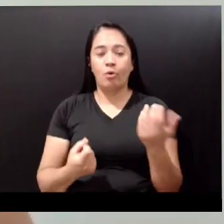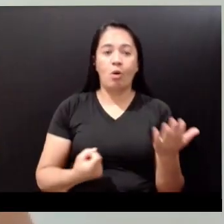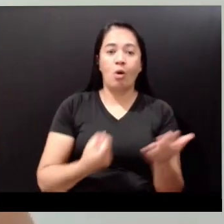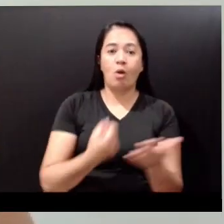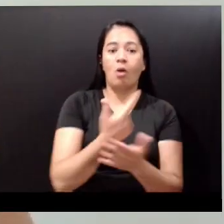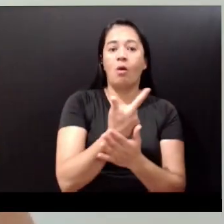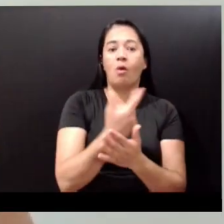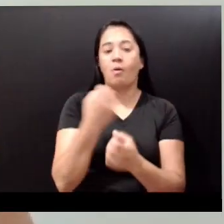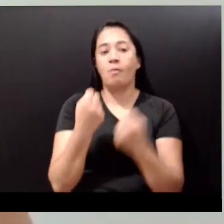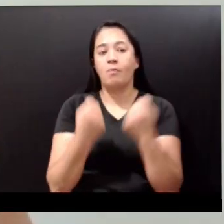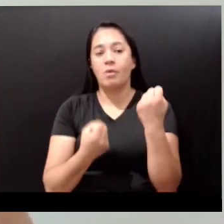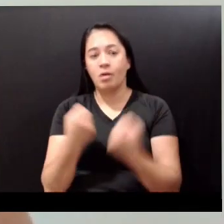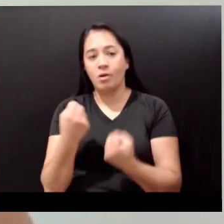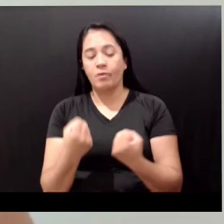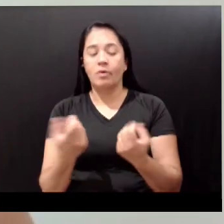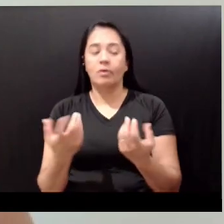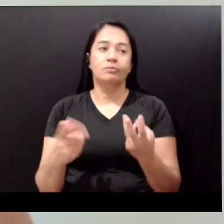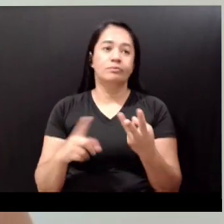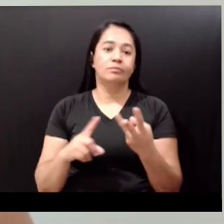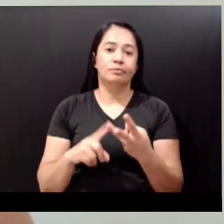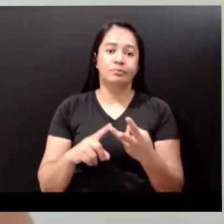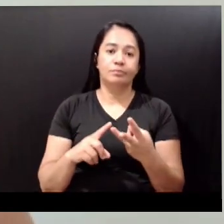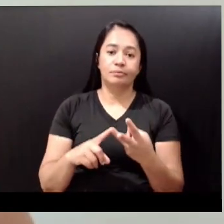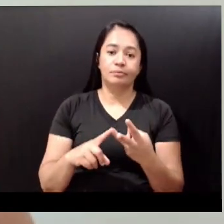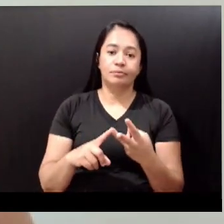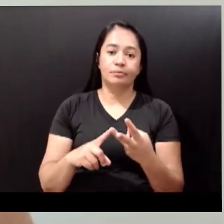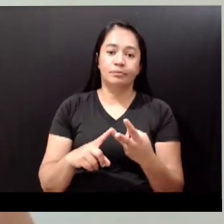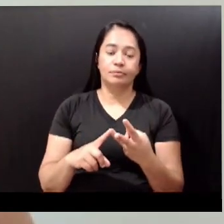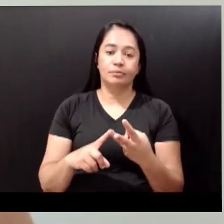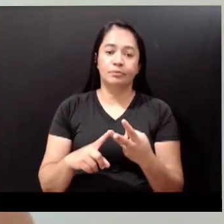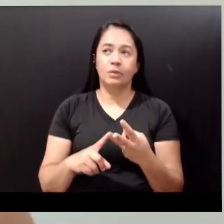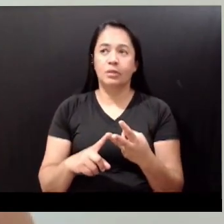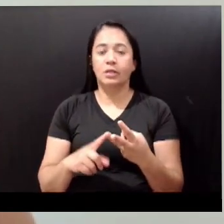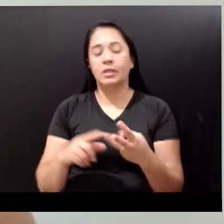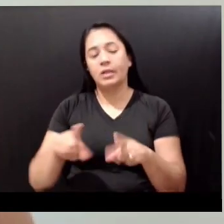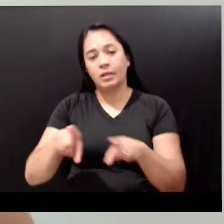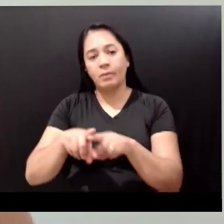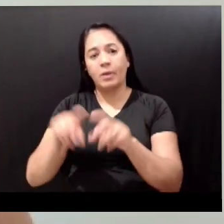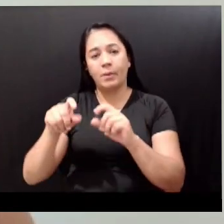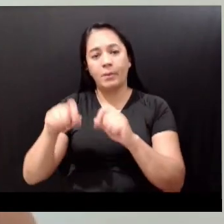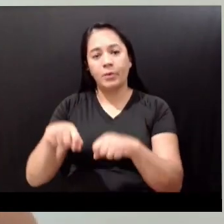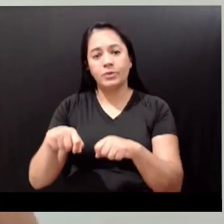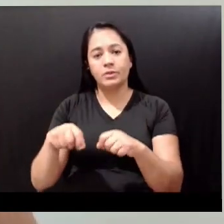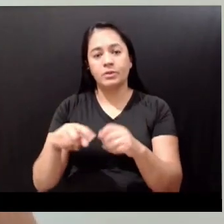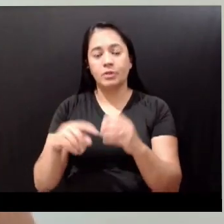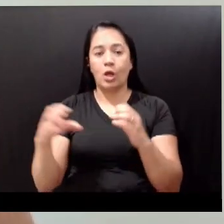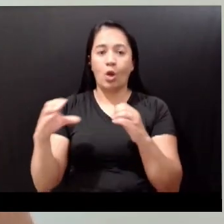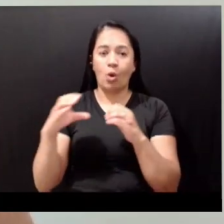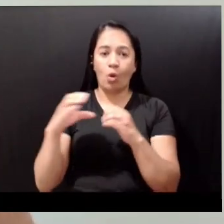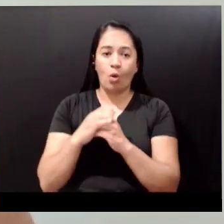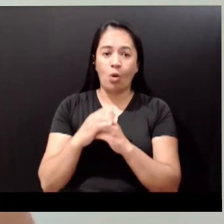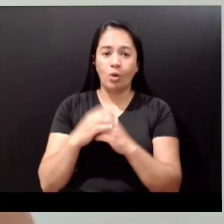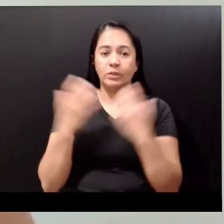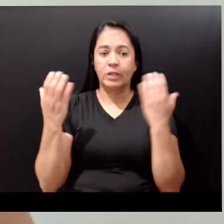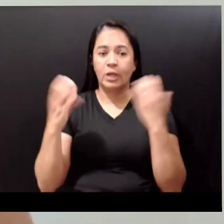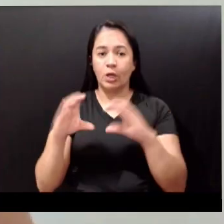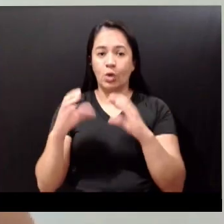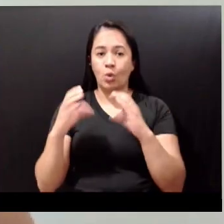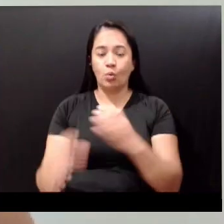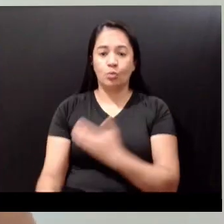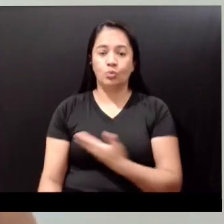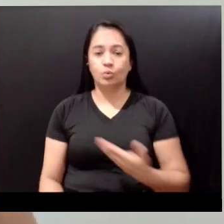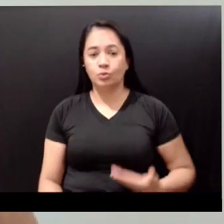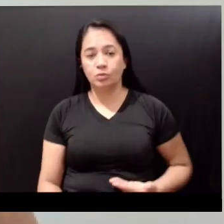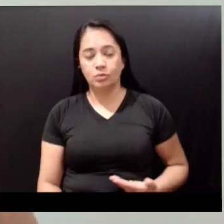de veículos automotivos, em algumas situações também cotas em concursos